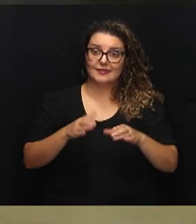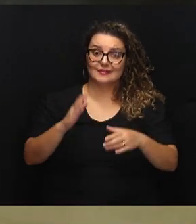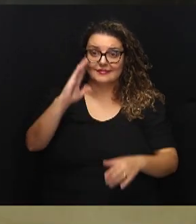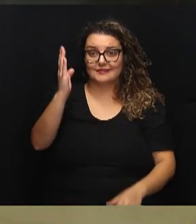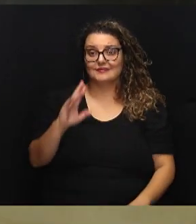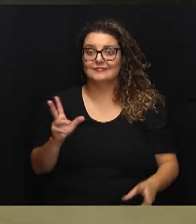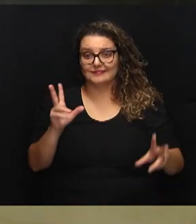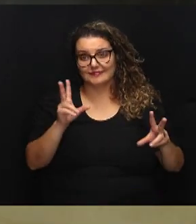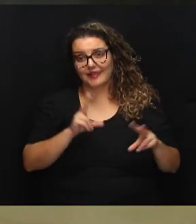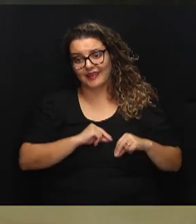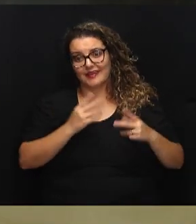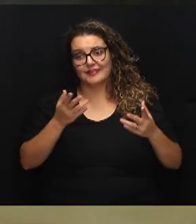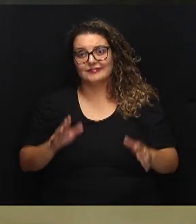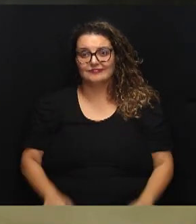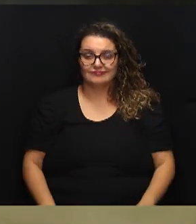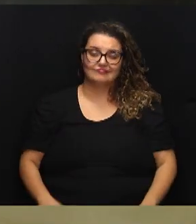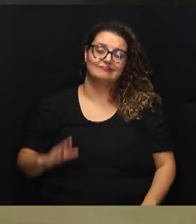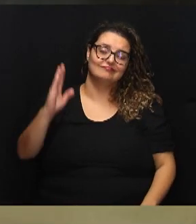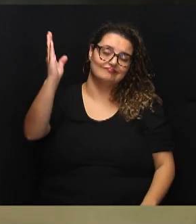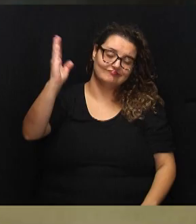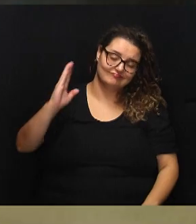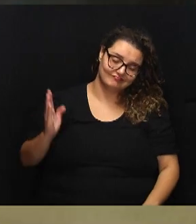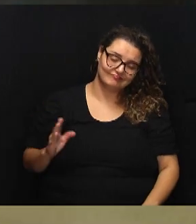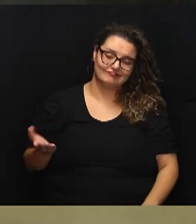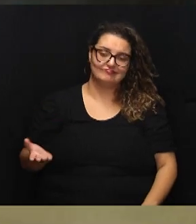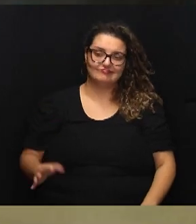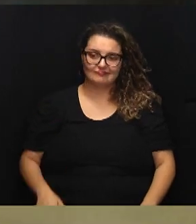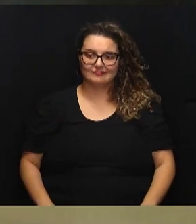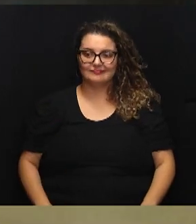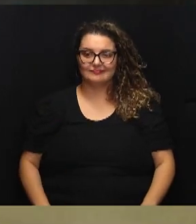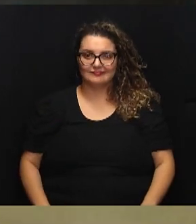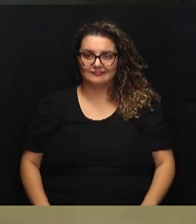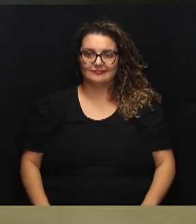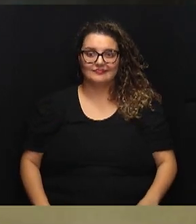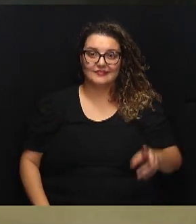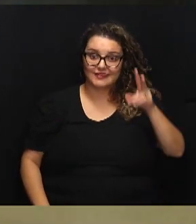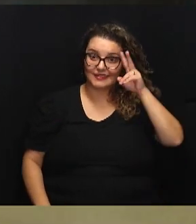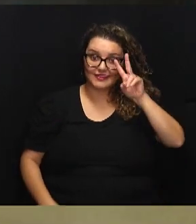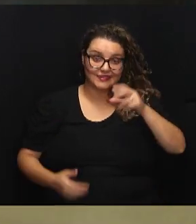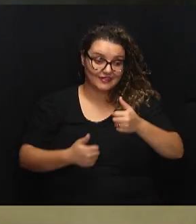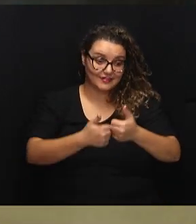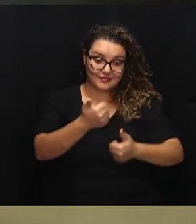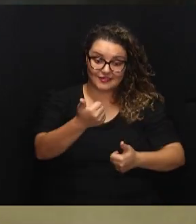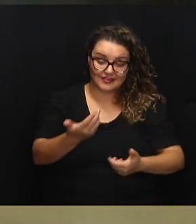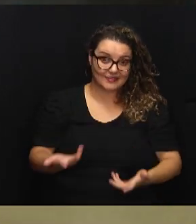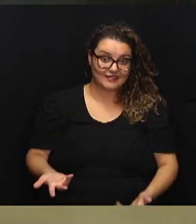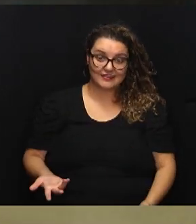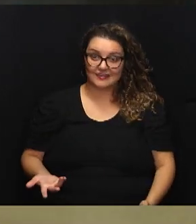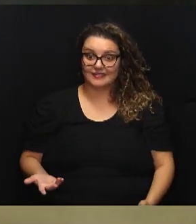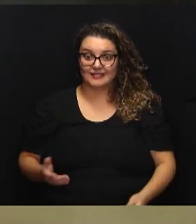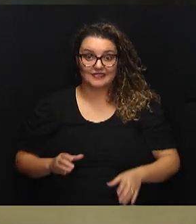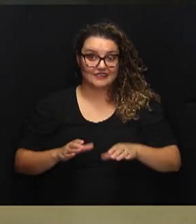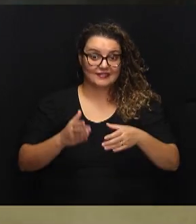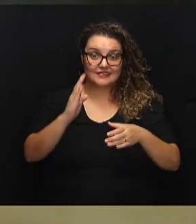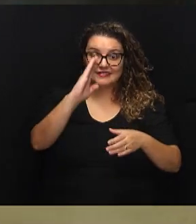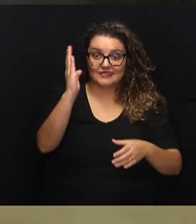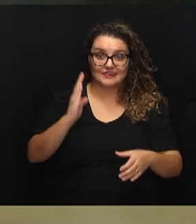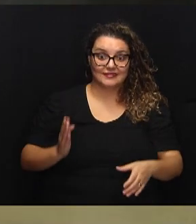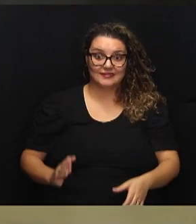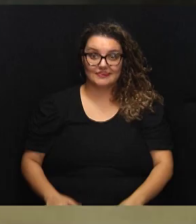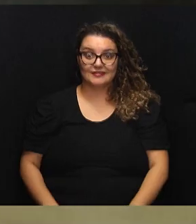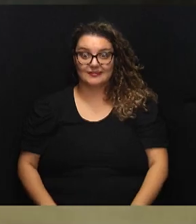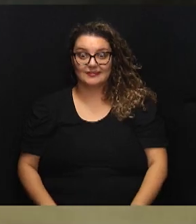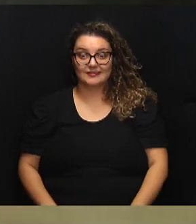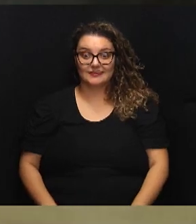poxa vida, Brasil, né? A gente fala Brasil, você já lembra do futebol, né? Seleção brasileira, e aí a gente